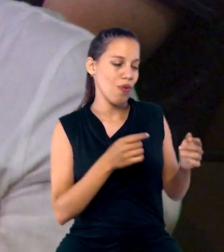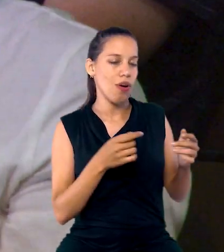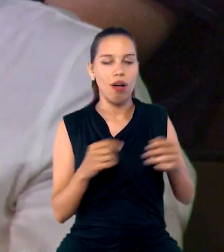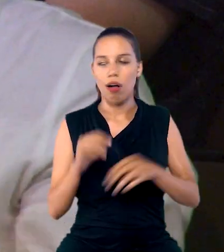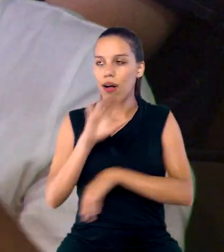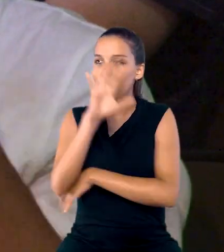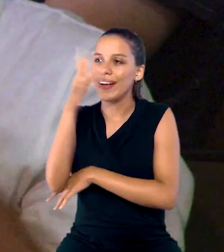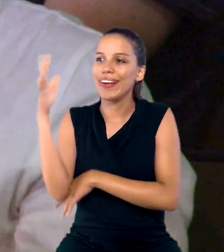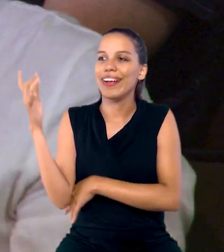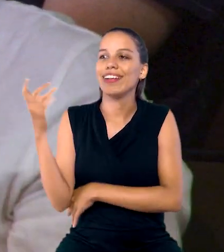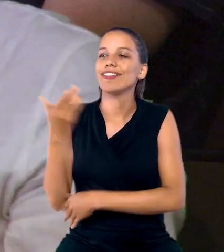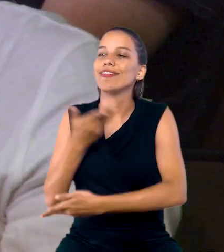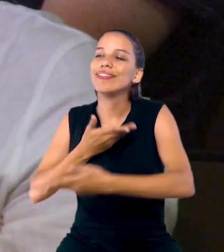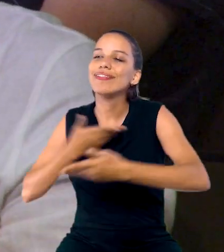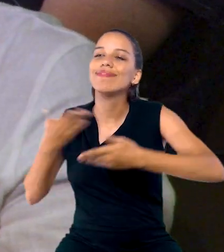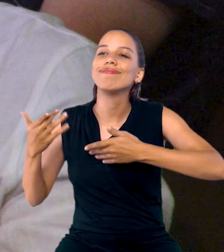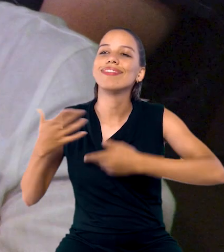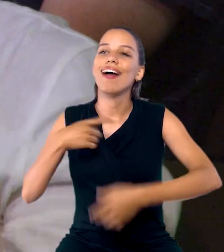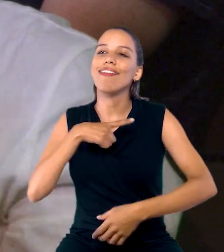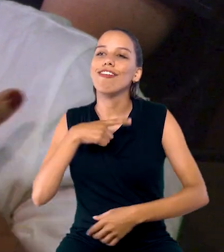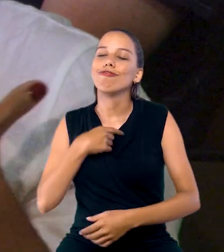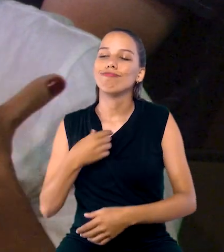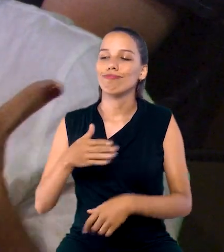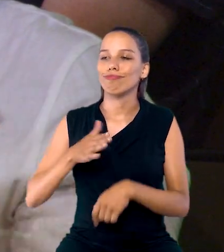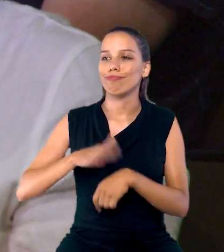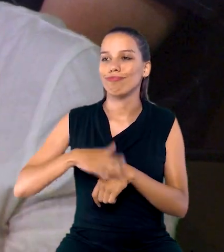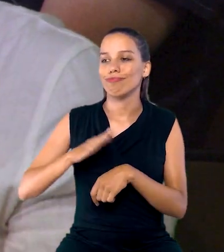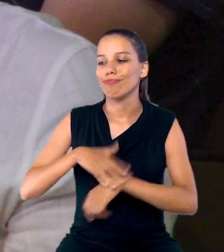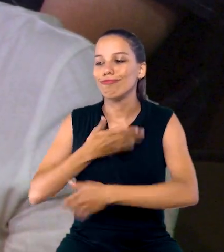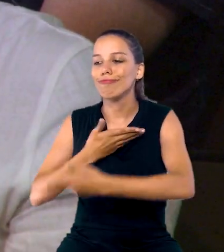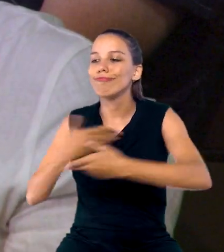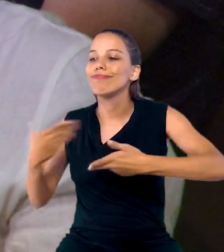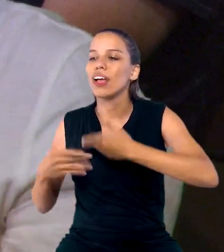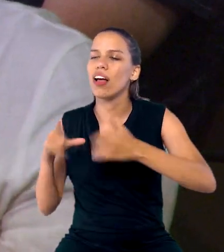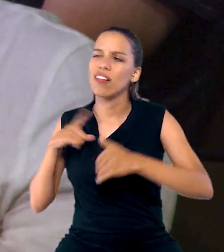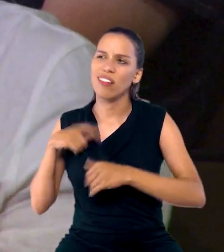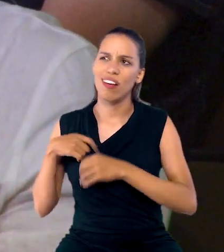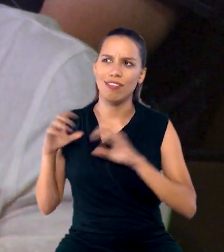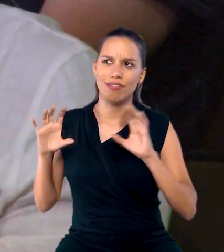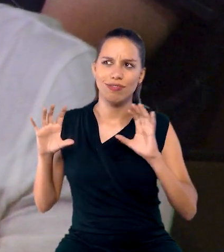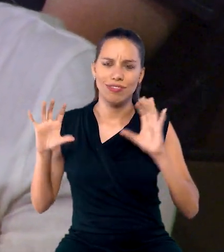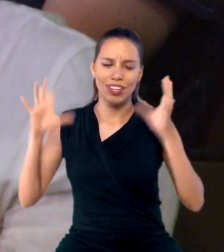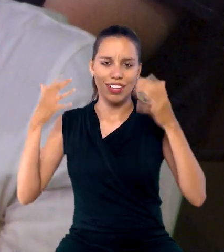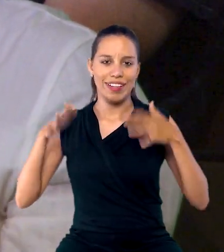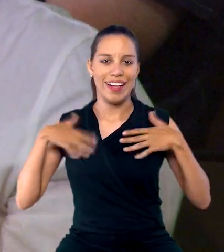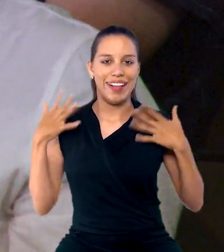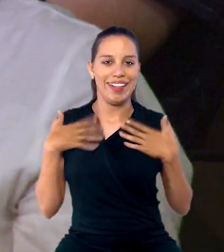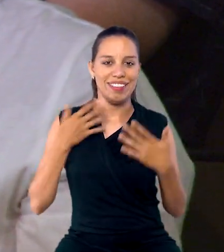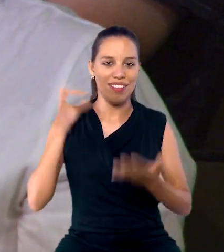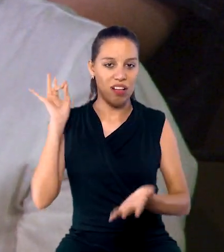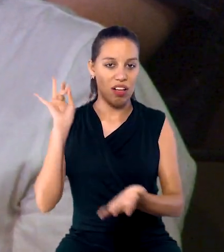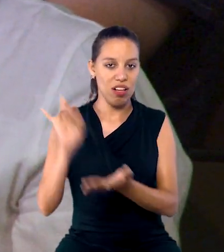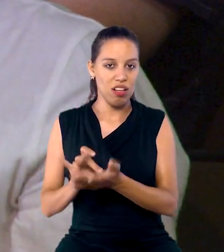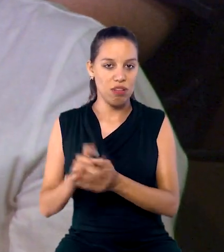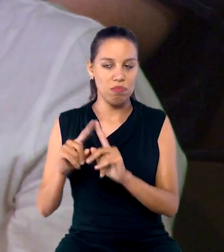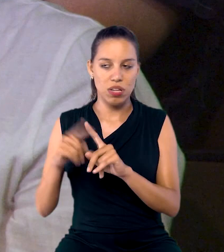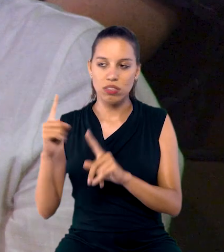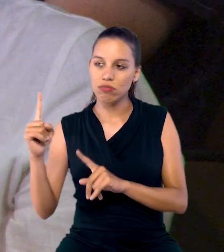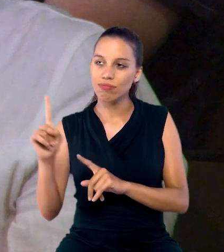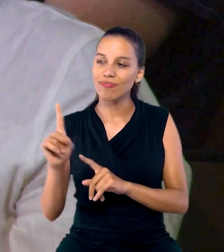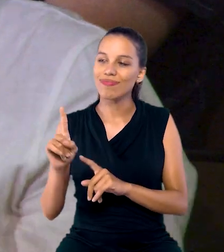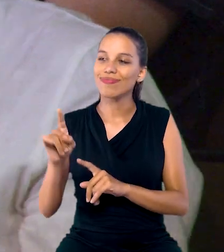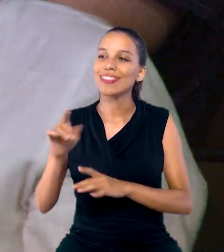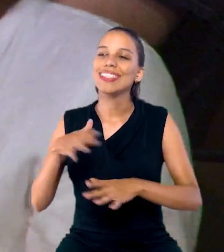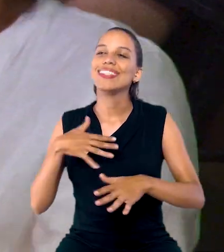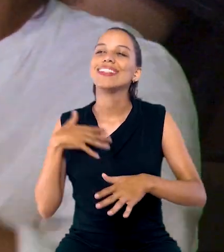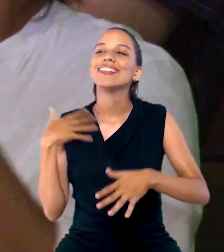com a natureza e me conecto comigo mesma, e ali tem uma fonte de alegria. Tem de verdade. Mas aí parece que basta